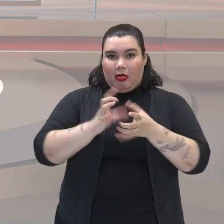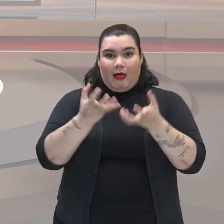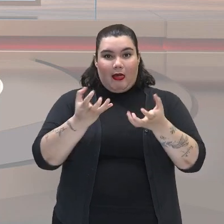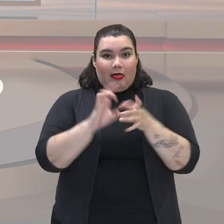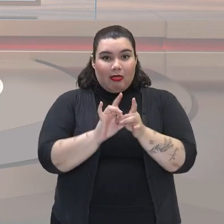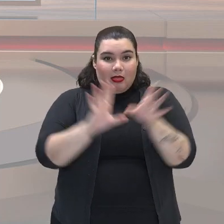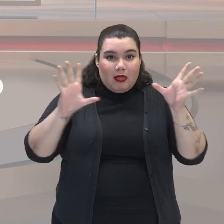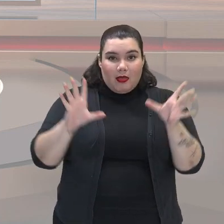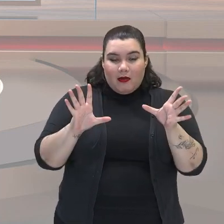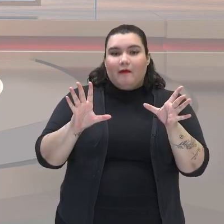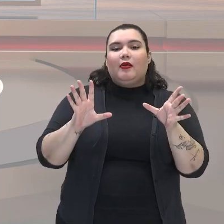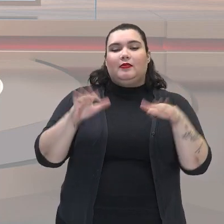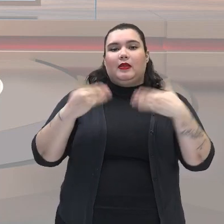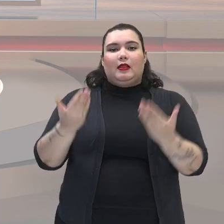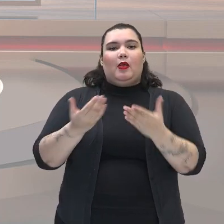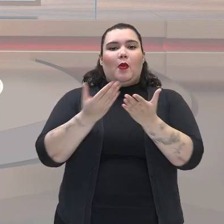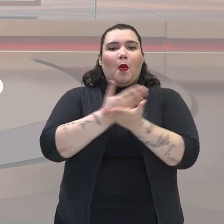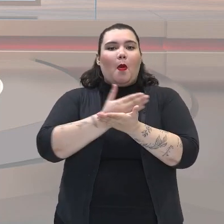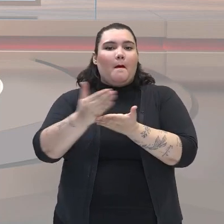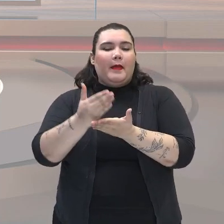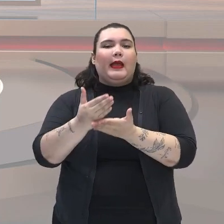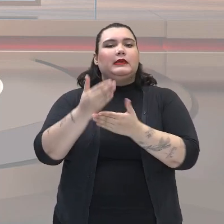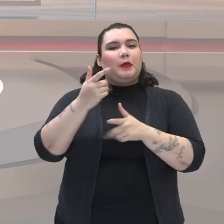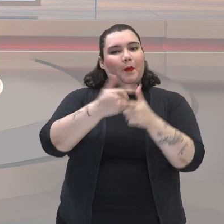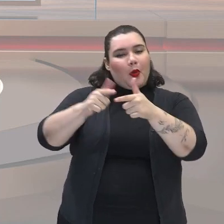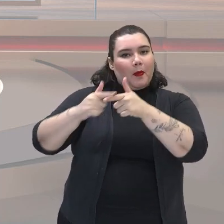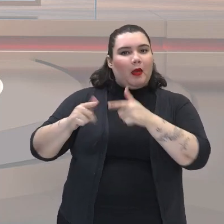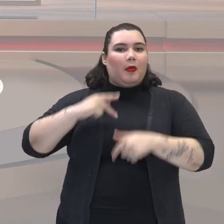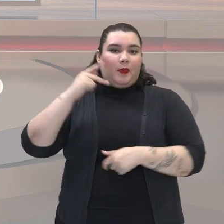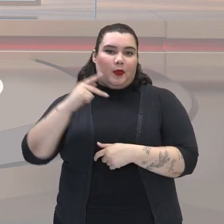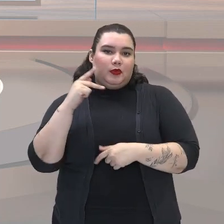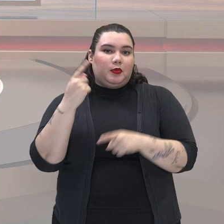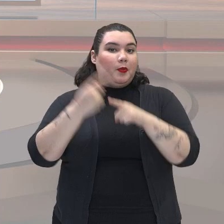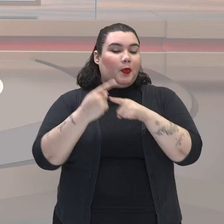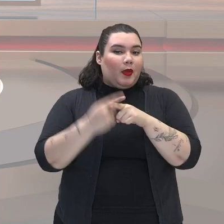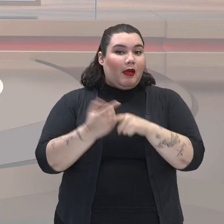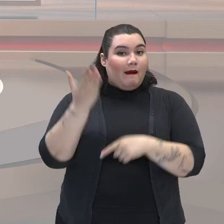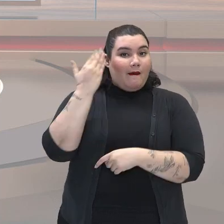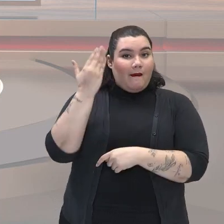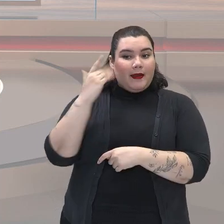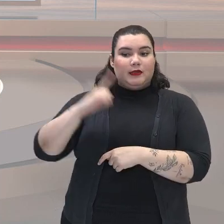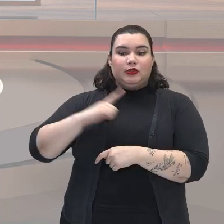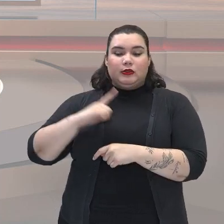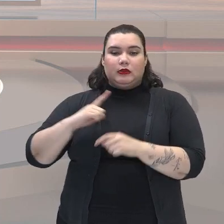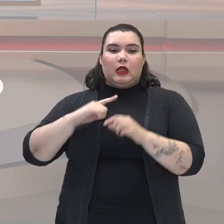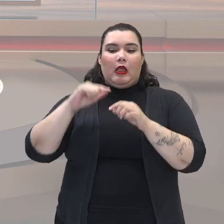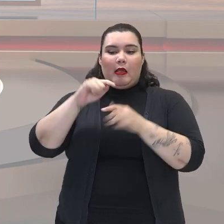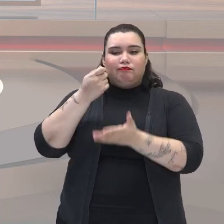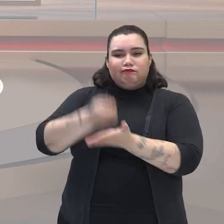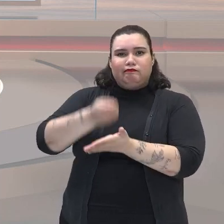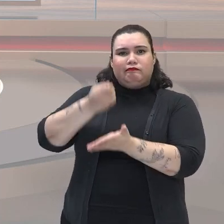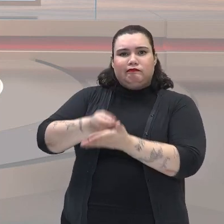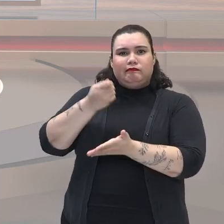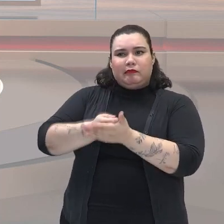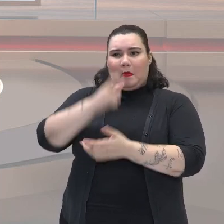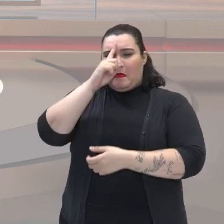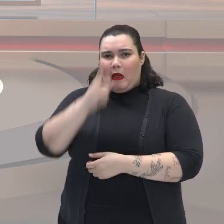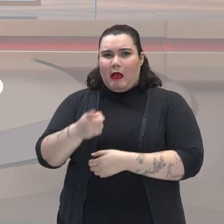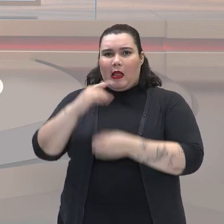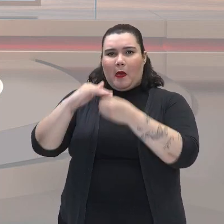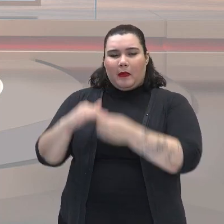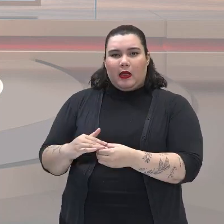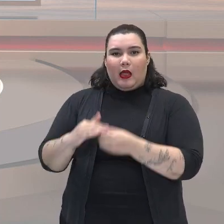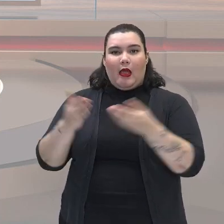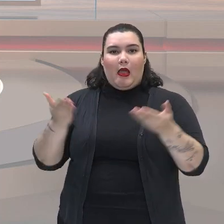libertação, vai gerar alguma instabilidade política. Por quê? Porque tinha um sistema de opressão sendo estabelecido ali, agora você precisa